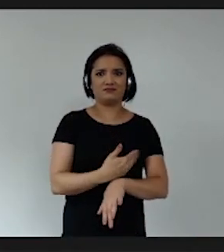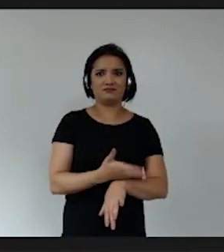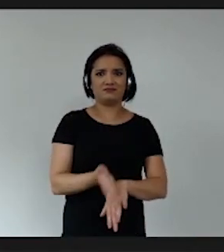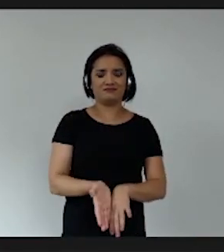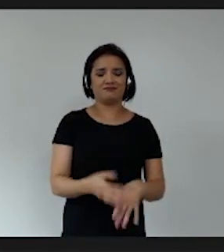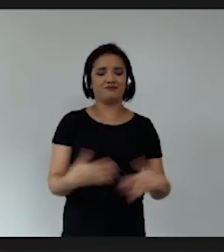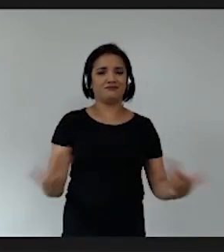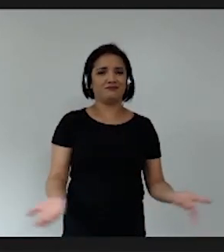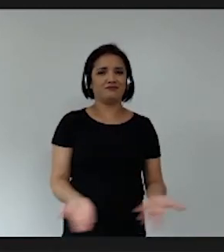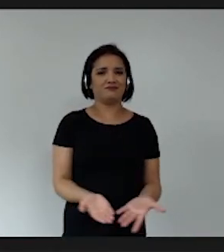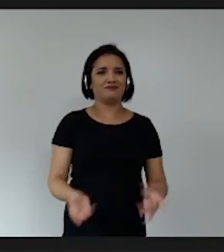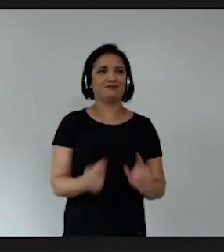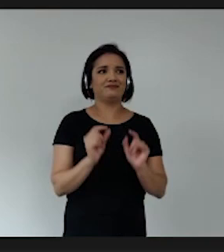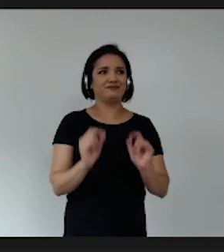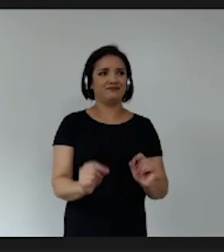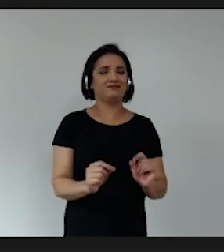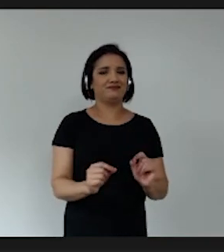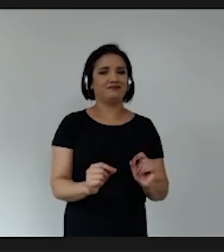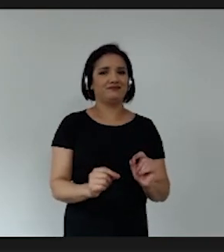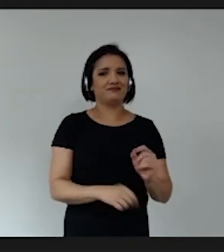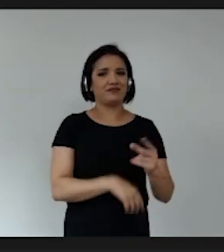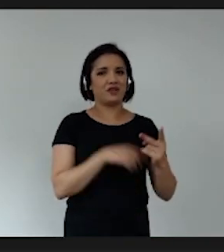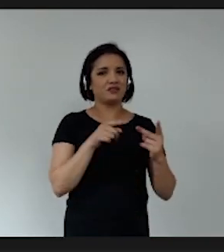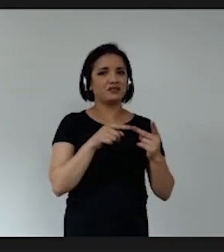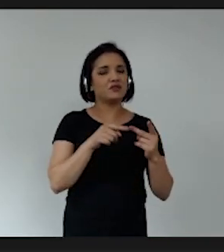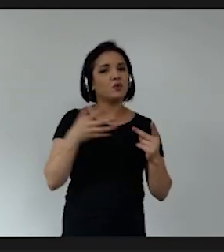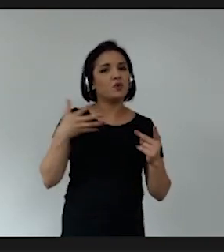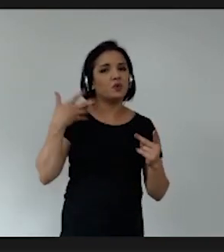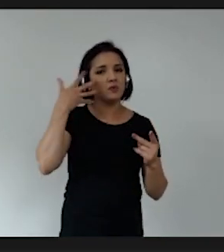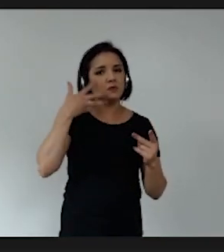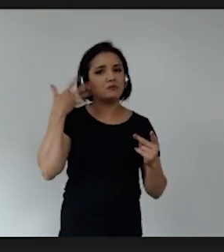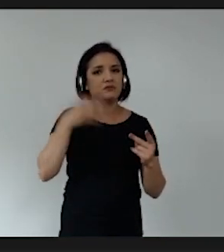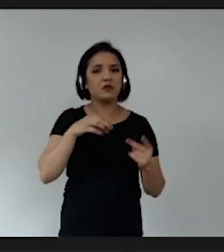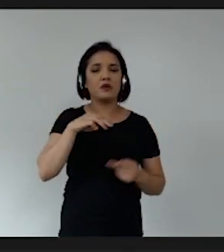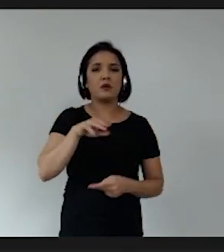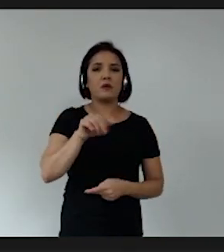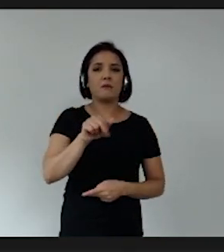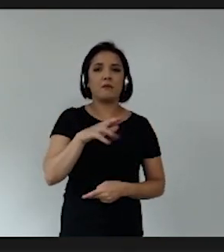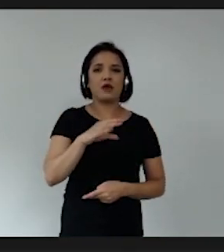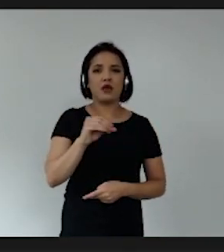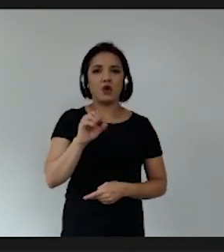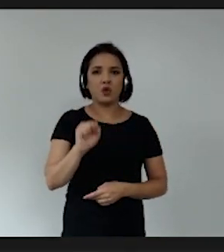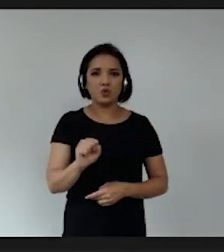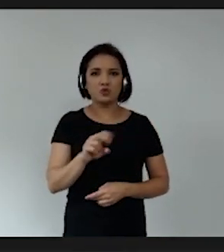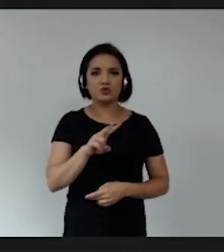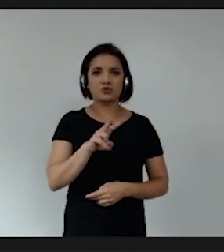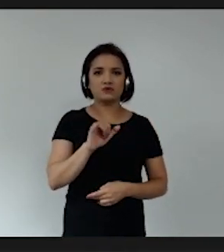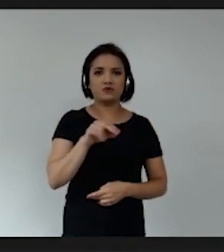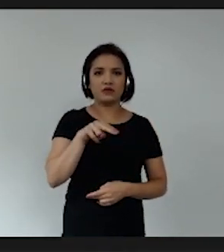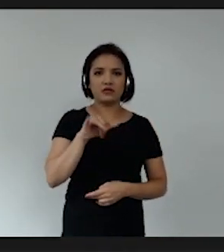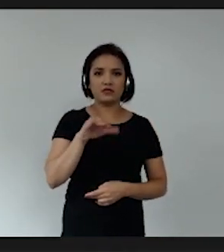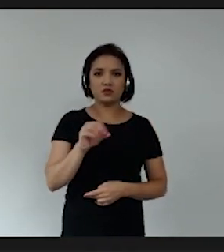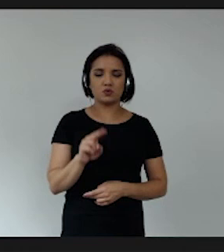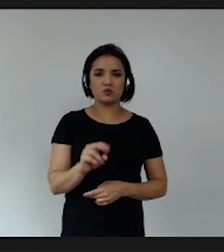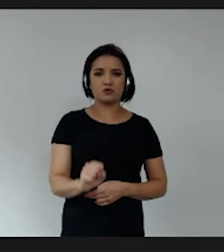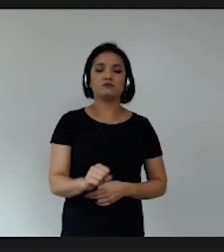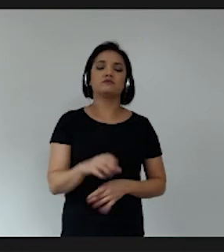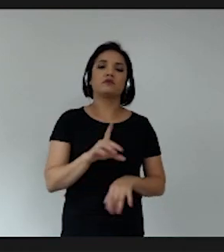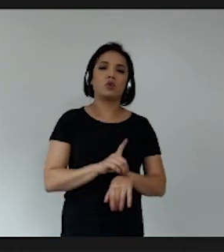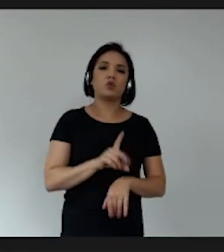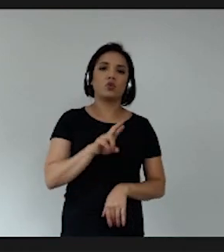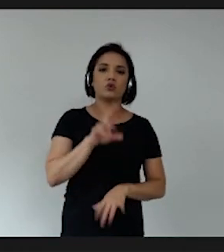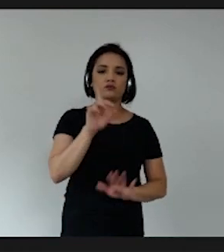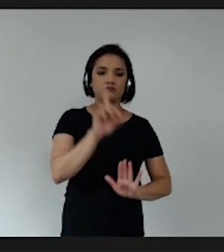eu passarei agora para o segundo painelista, que é o doutor Marcos Vinícius Motter Borges, doutor em Direito